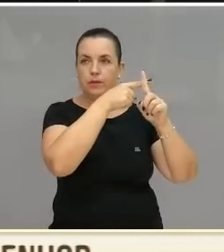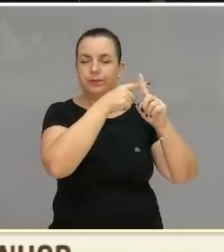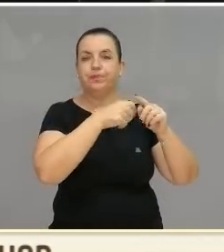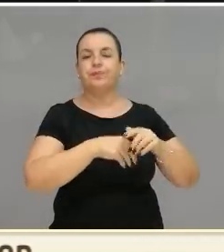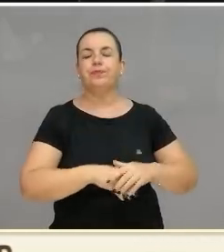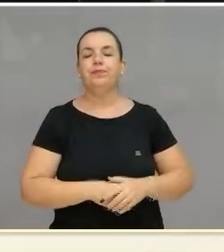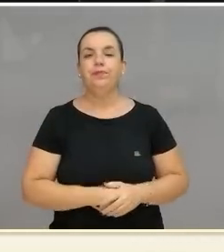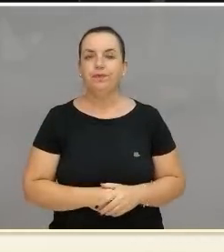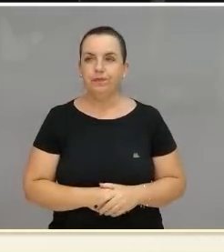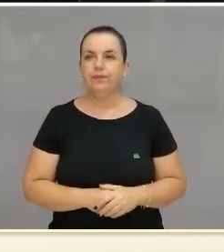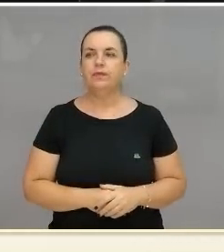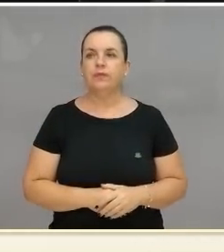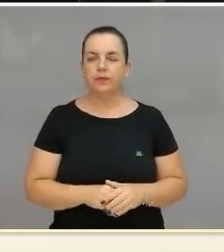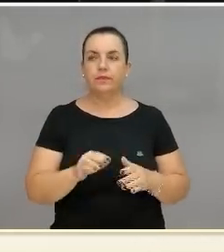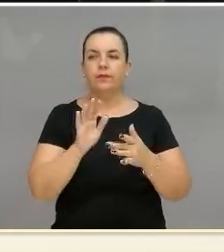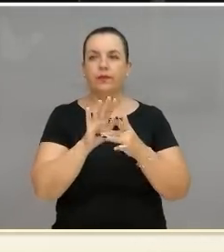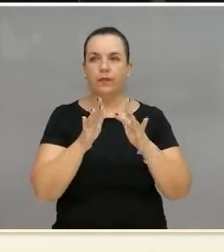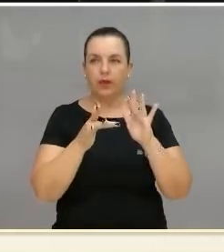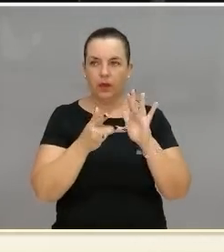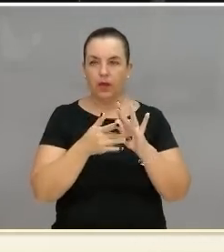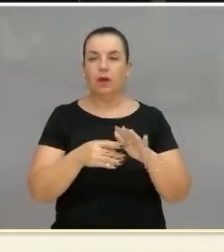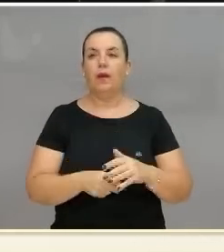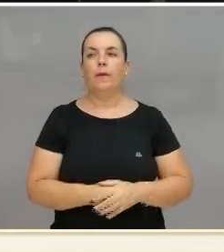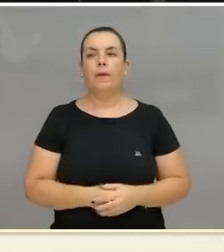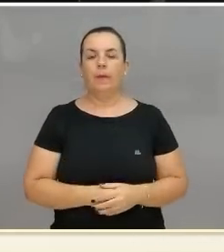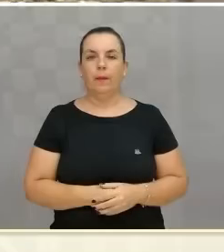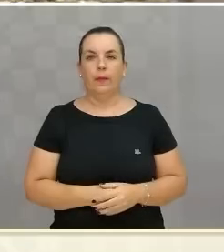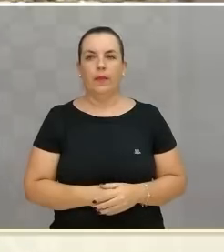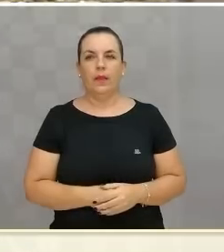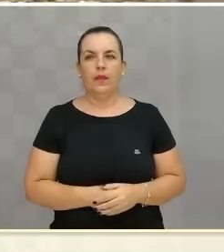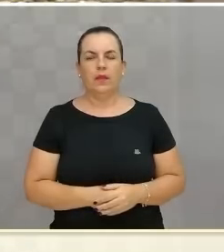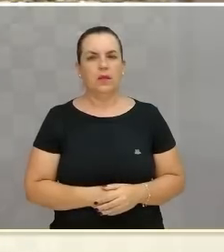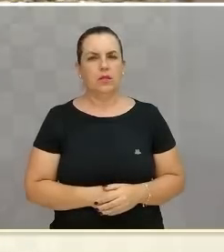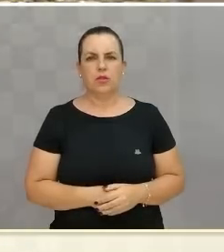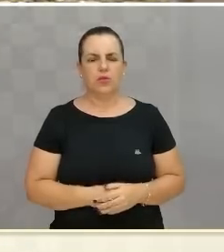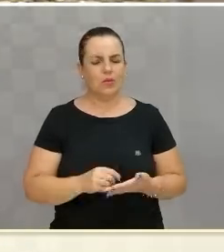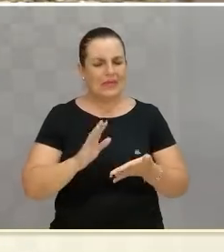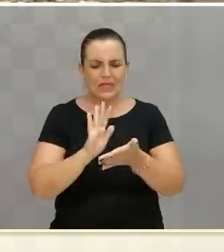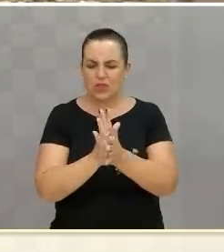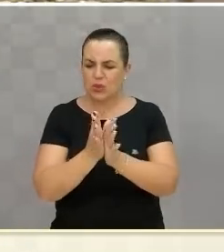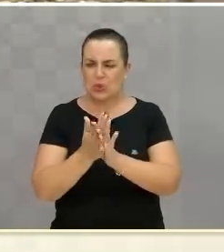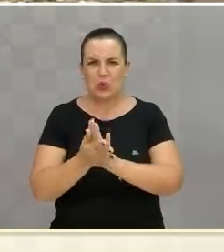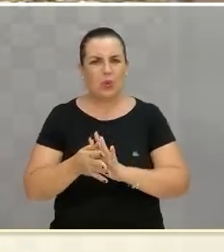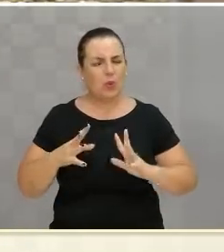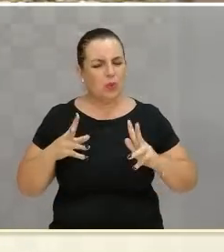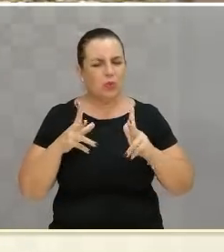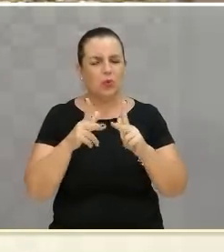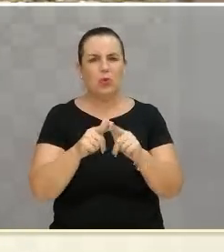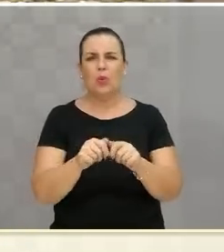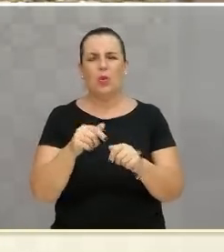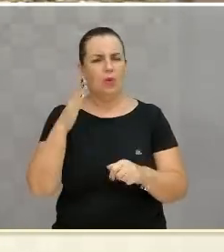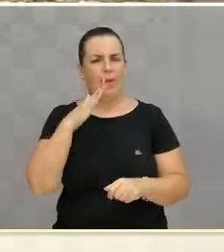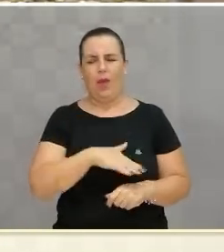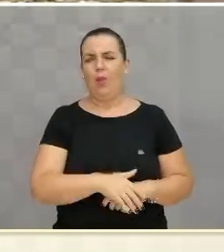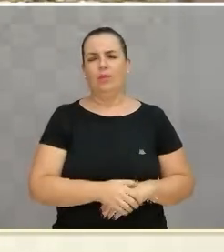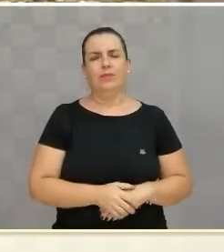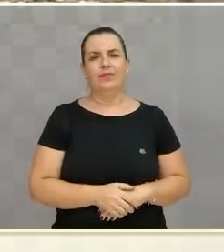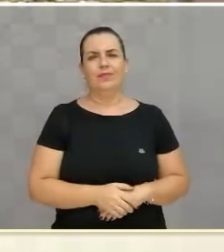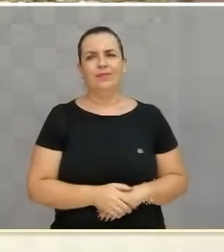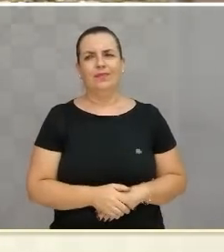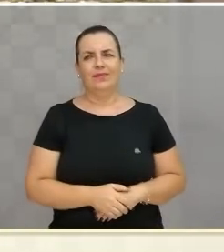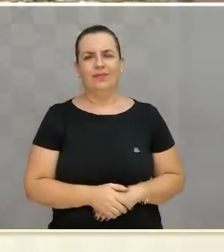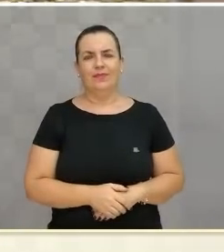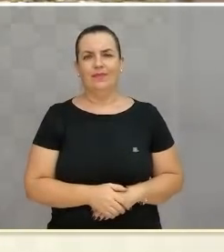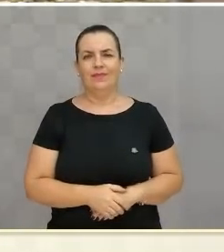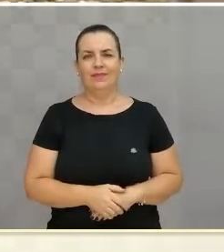Salmo, Jesus arrancou o dente de todos os dentes do cão. Ele